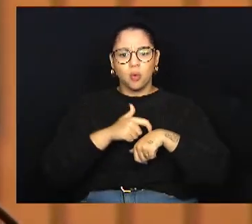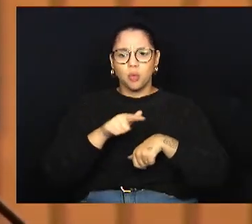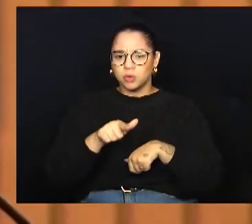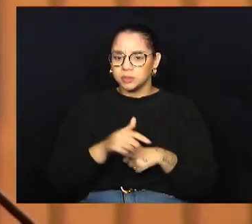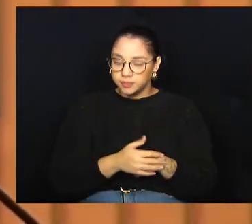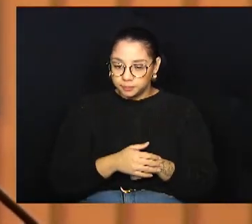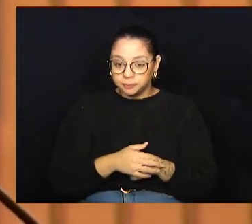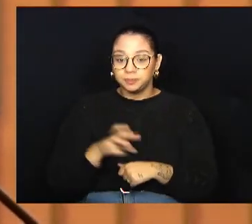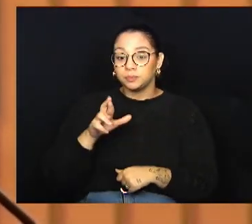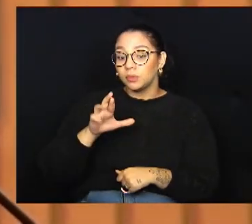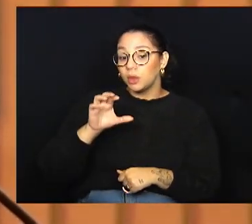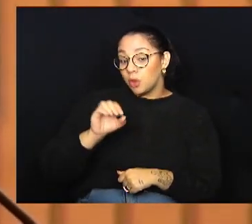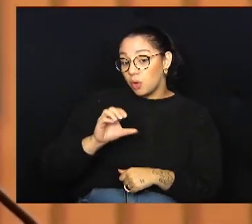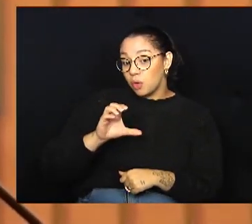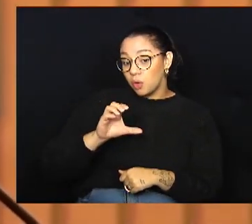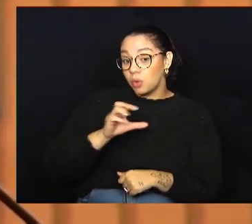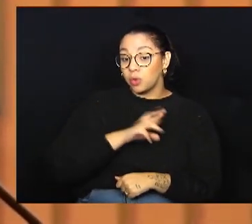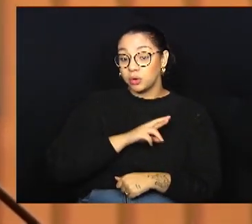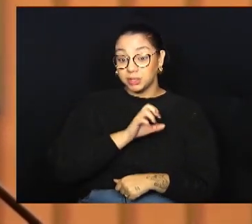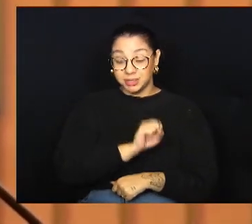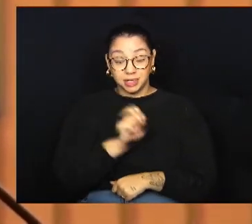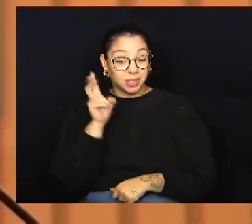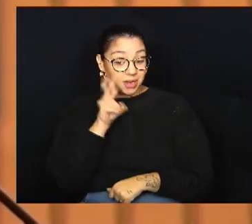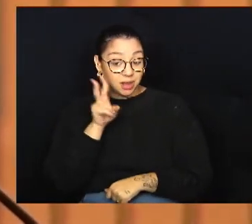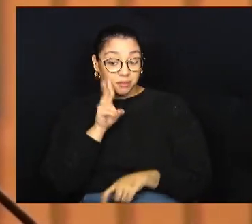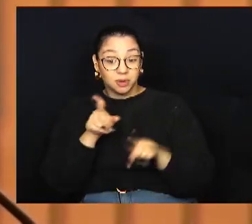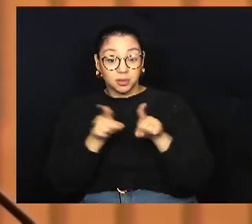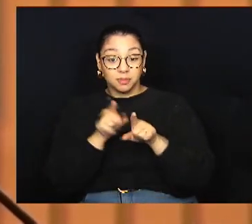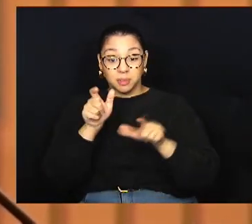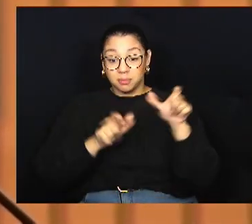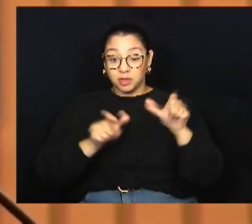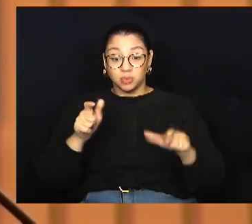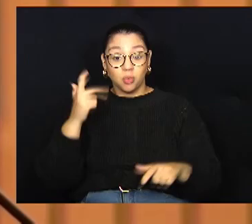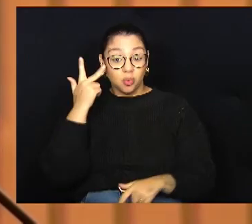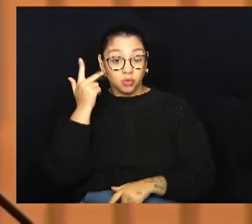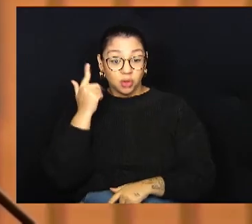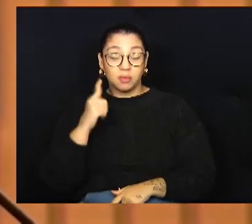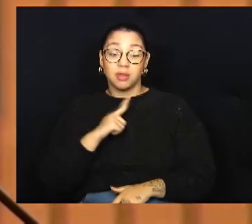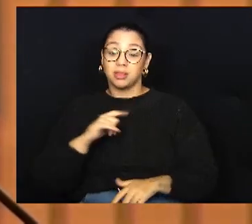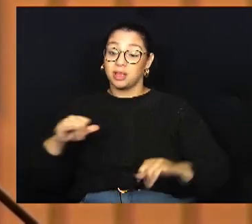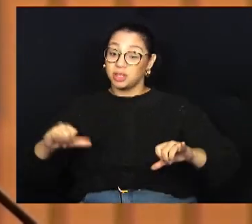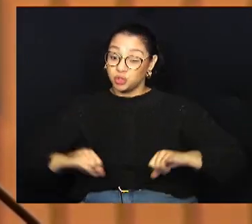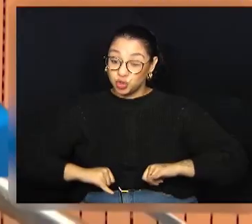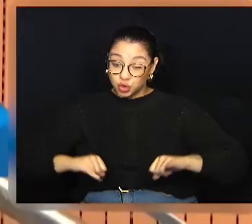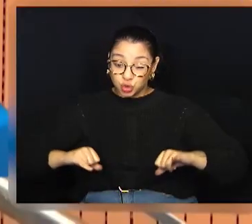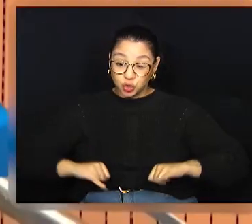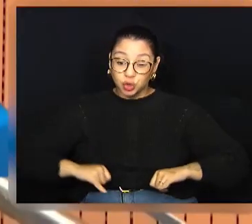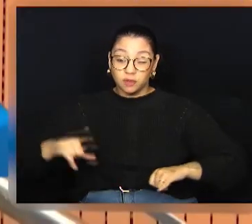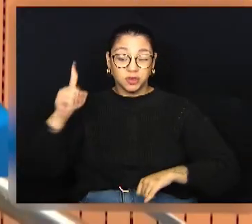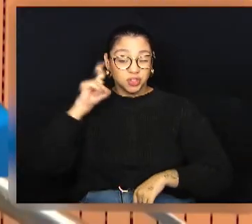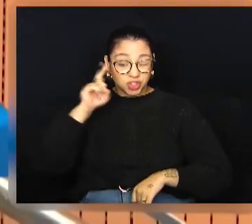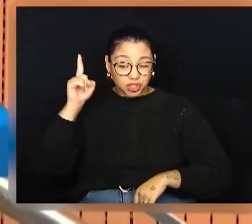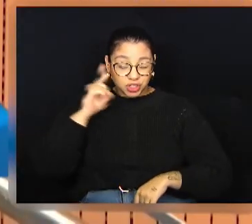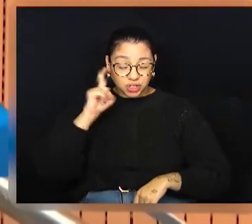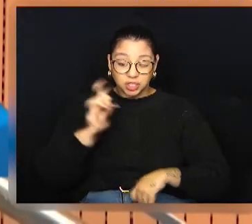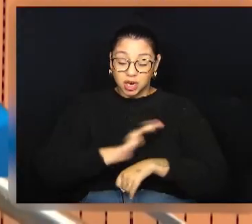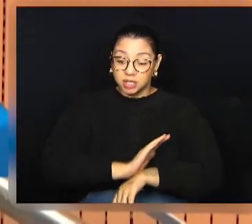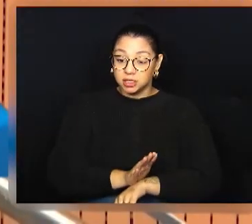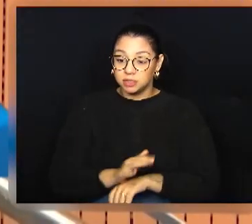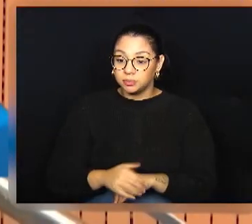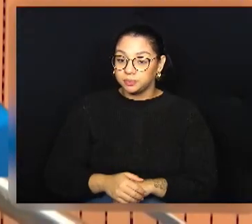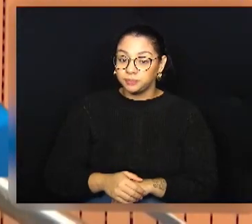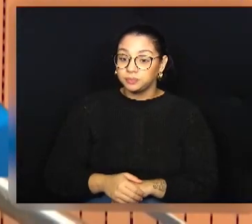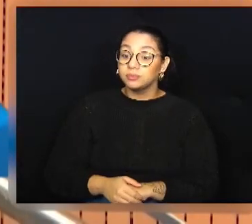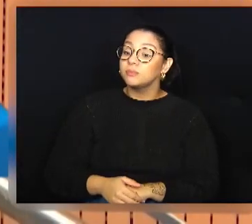Rossini lembrou que, infelizmente, muitas pessoas comuns sofrem com racismo rotineiramente. Ele, um ídolo